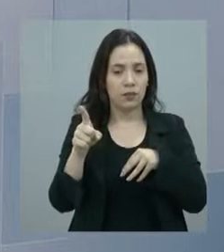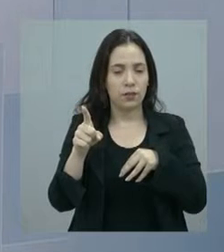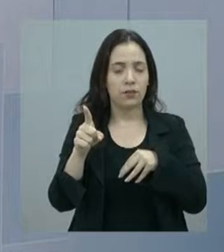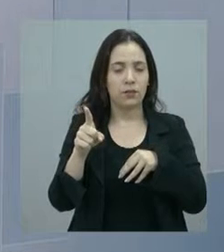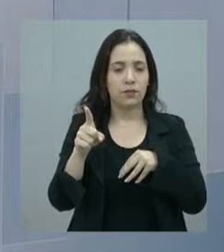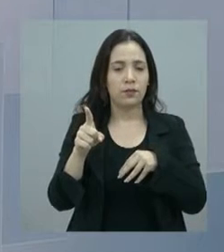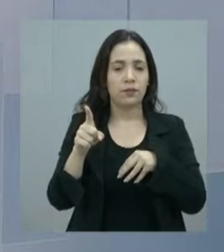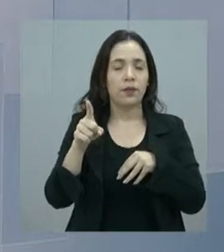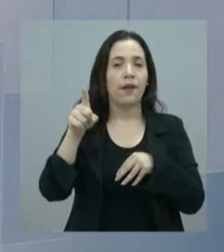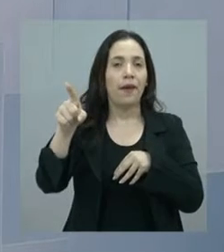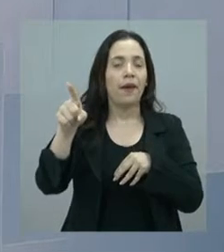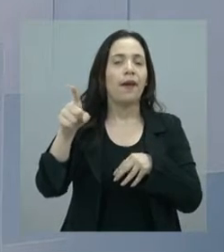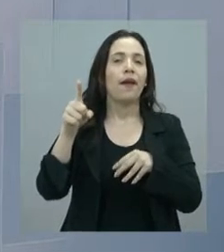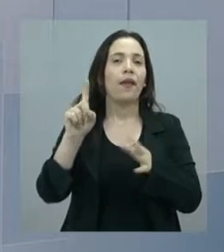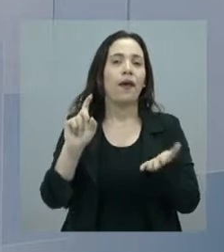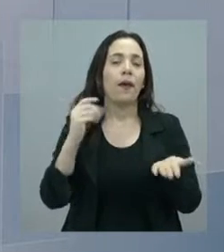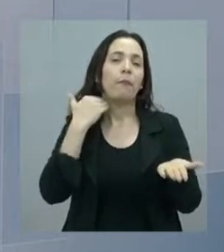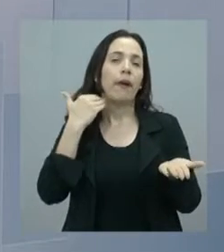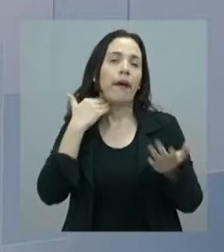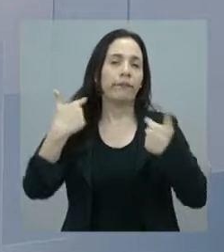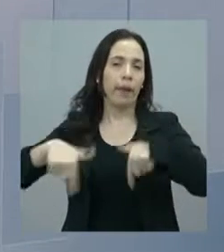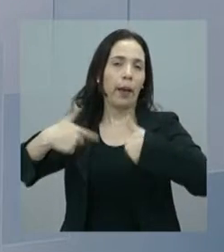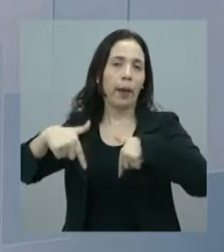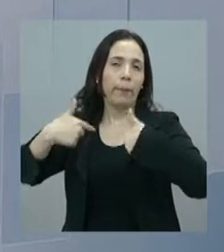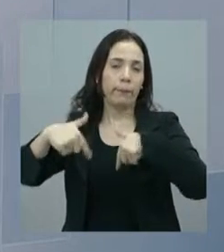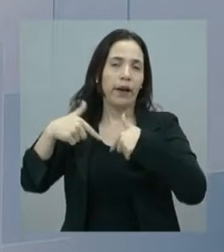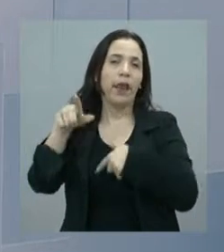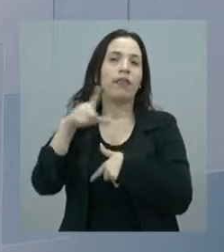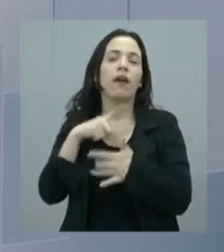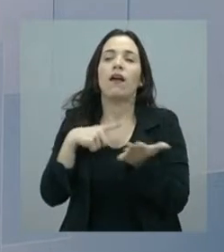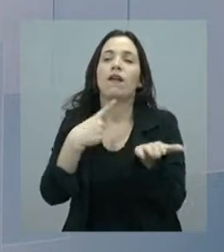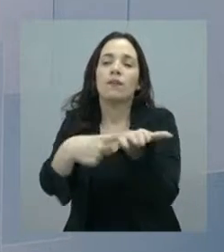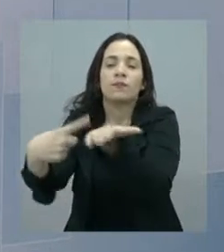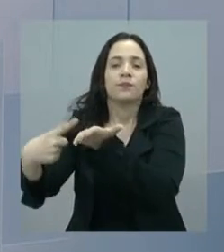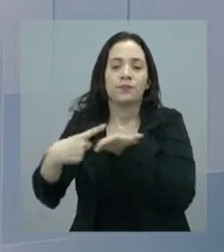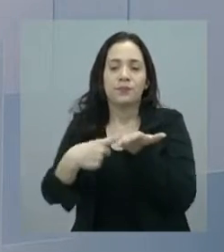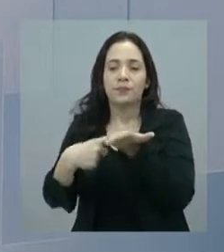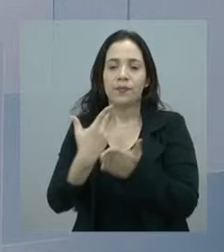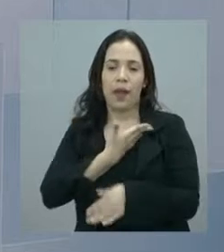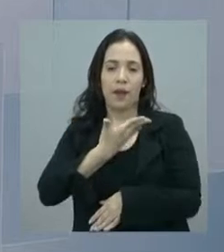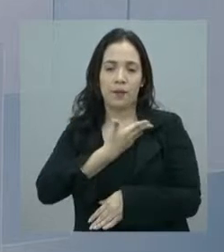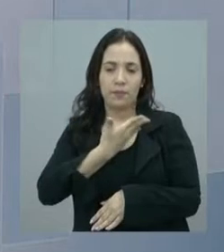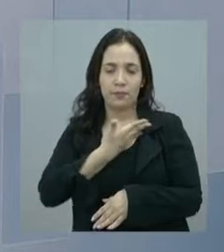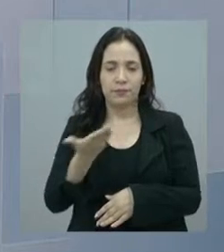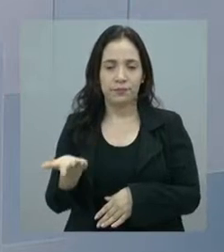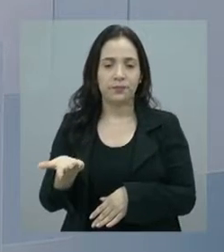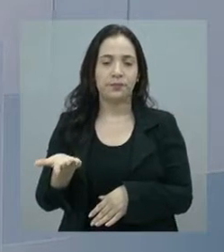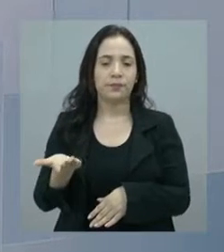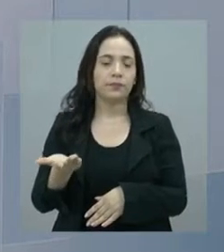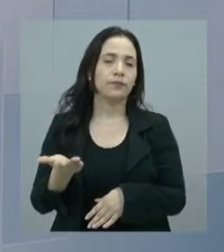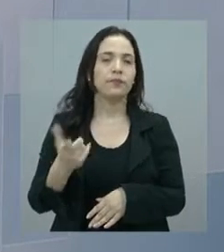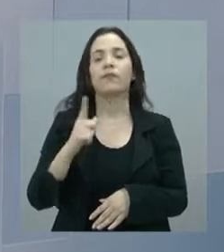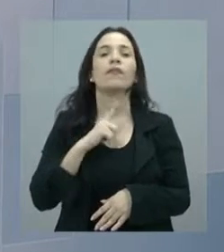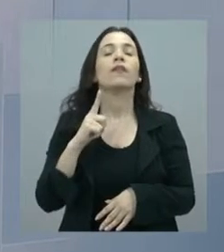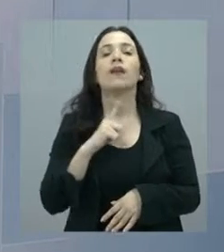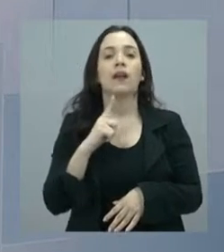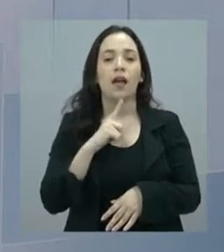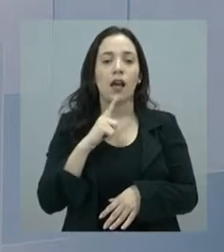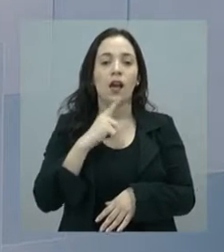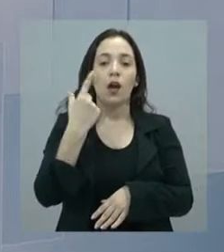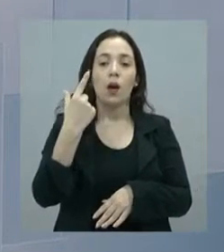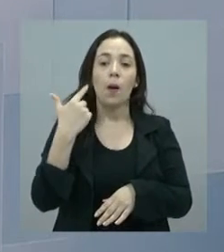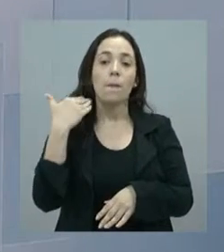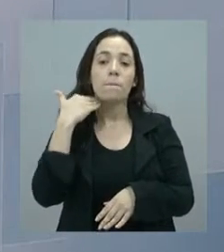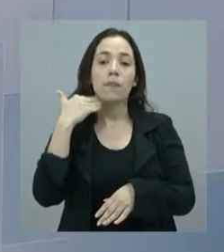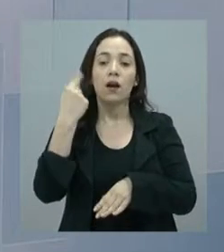do setor financeiro, esse ministro tem participação no Banco Pactual, né? Isso. Ele tem agências financeiras em vários paraísos fiscais. A maior